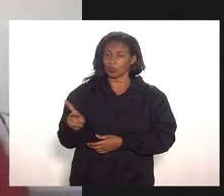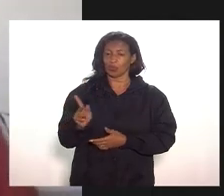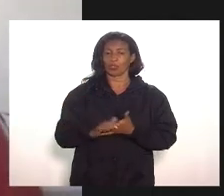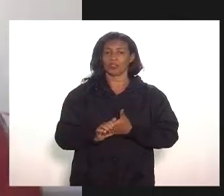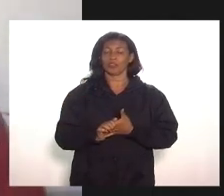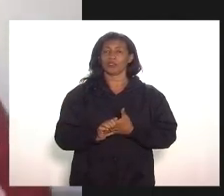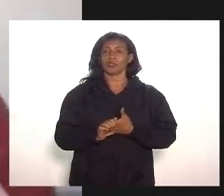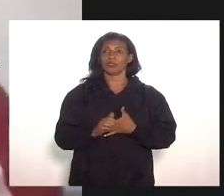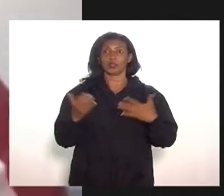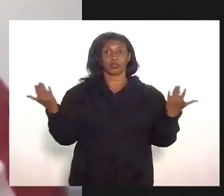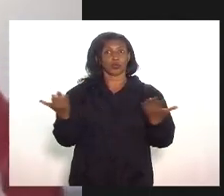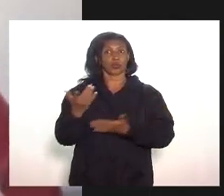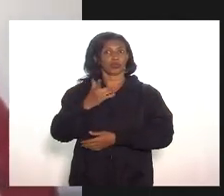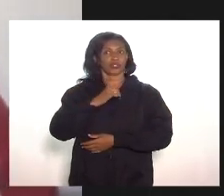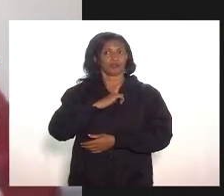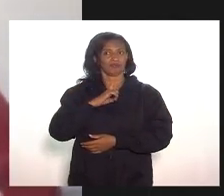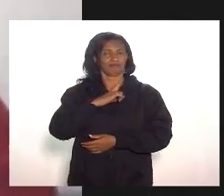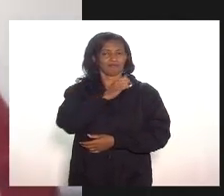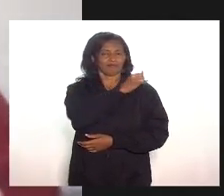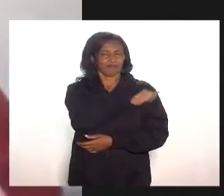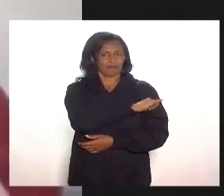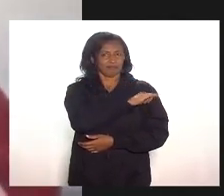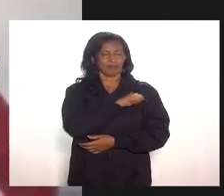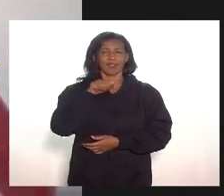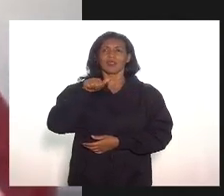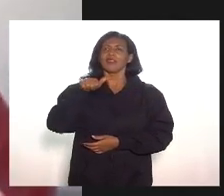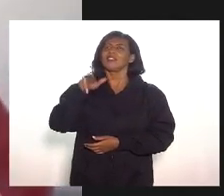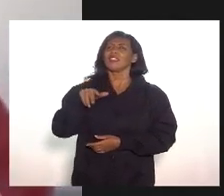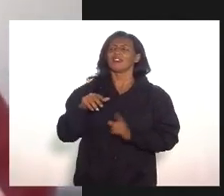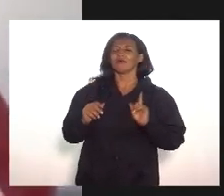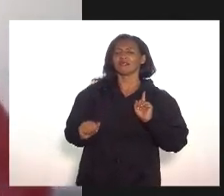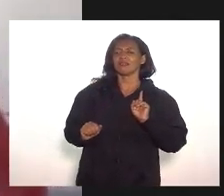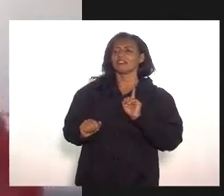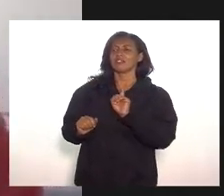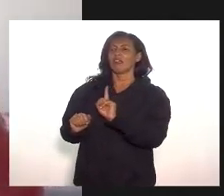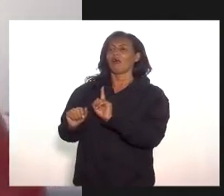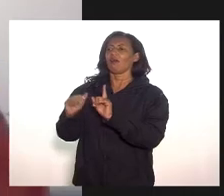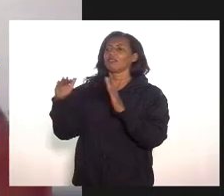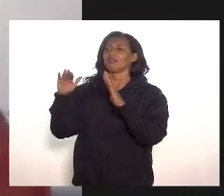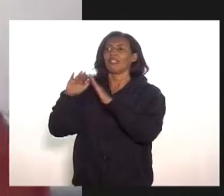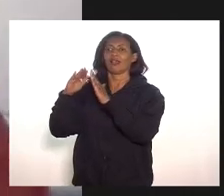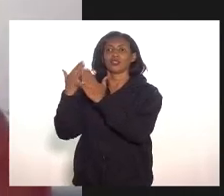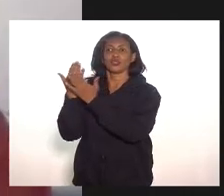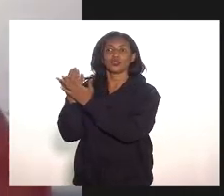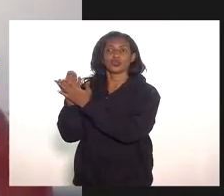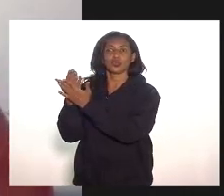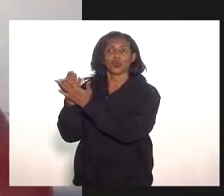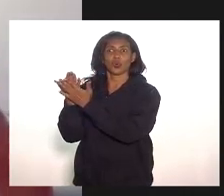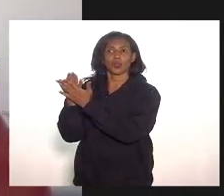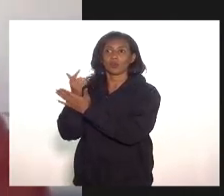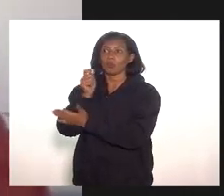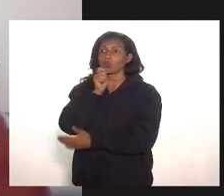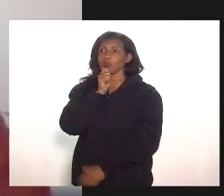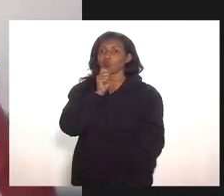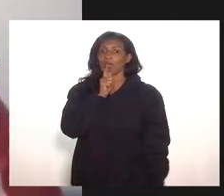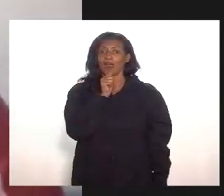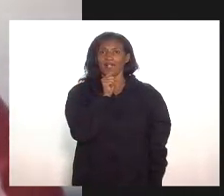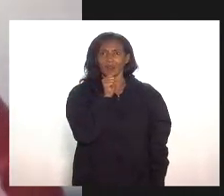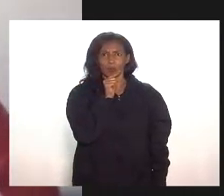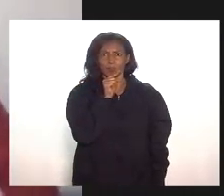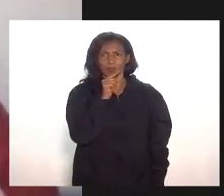Rio de Janeiro, e quem vai até as escolas sabe que tem escola que não tem água. Não tem